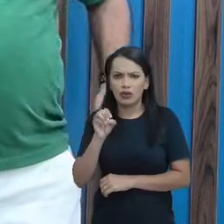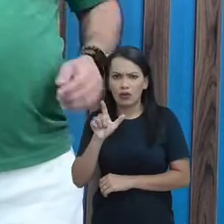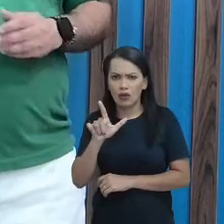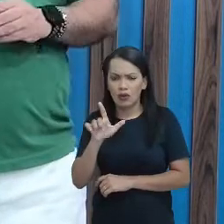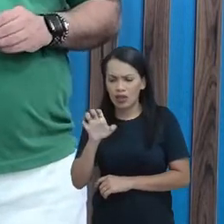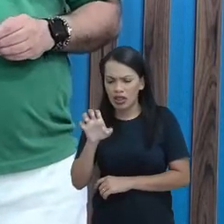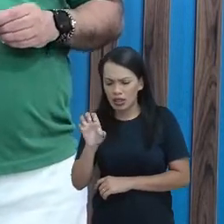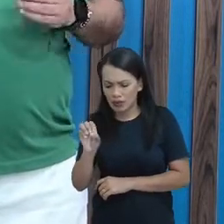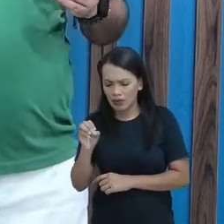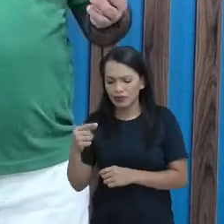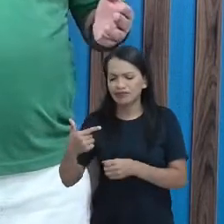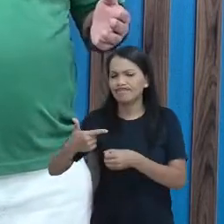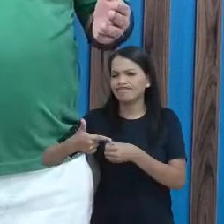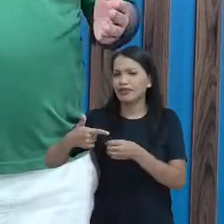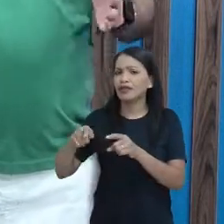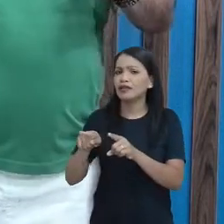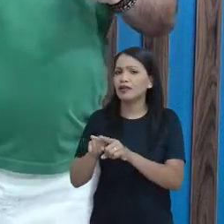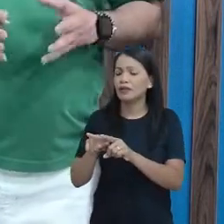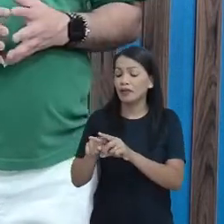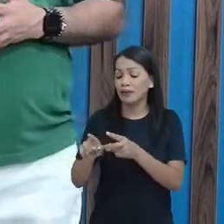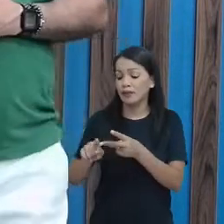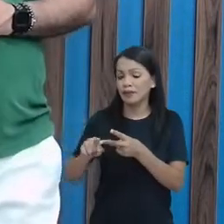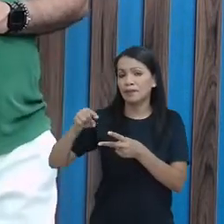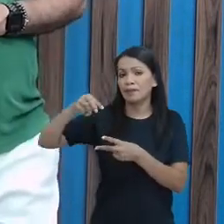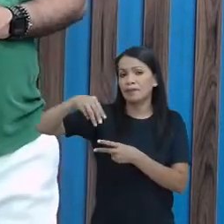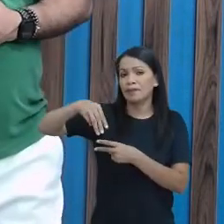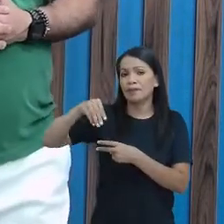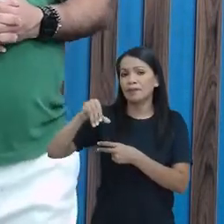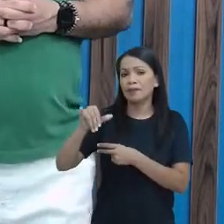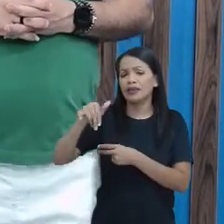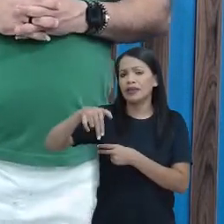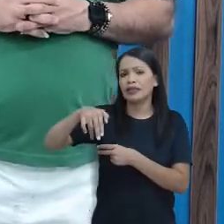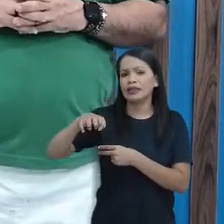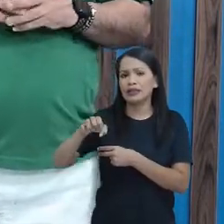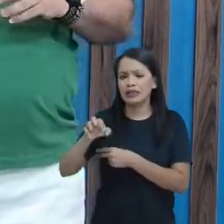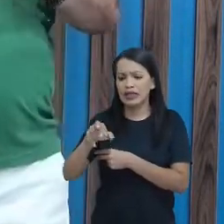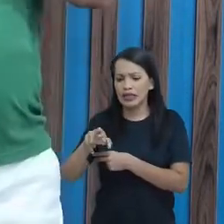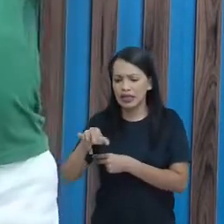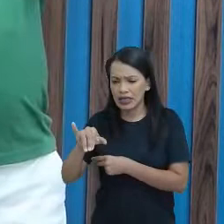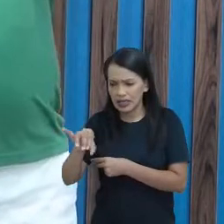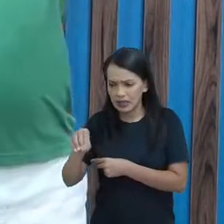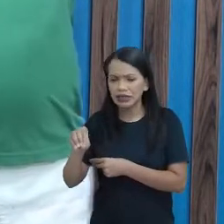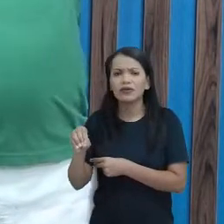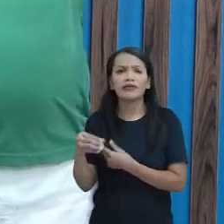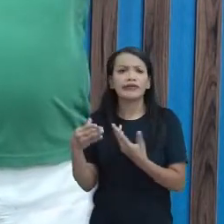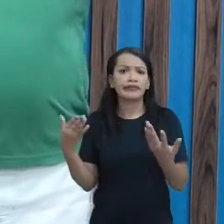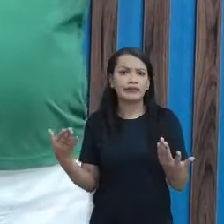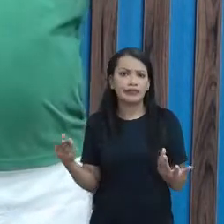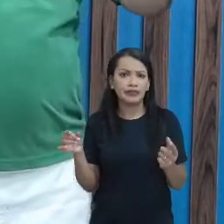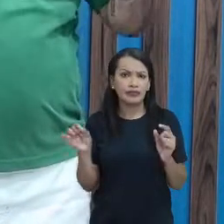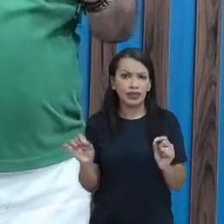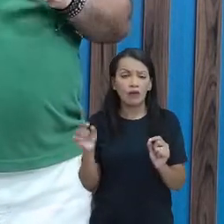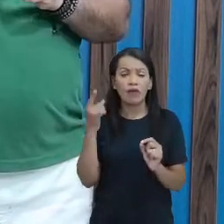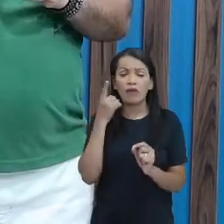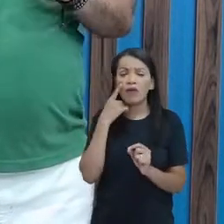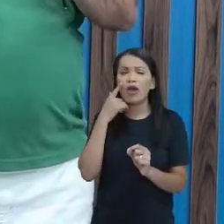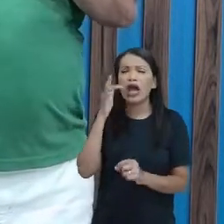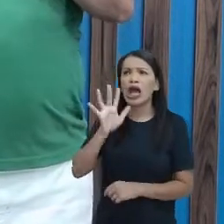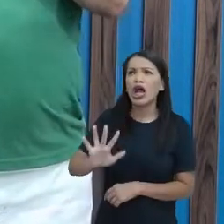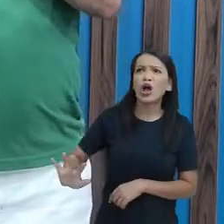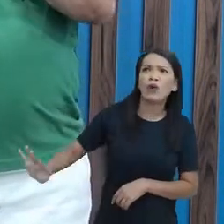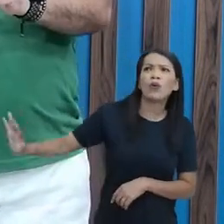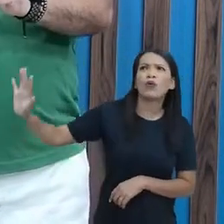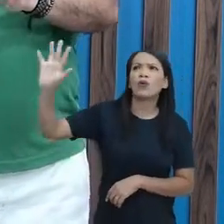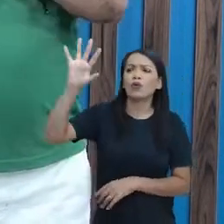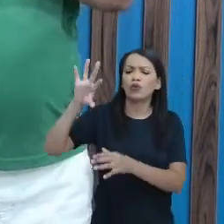parte europeia, né, da União Soviética. Porque vamos lembrar o seguinte, a União Soviética ela abrangia um espaço muito grande.